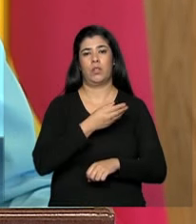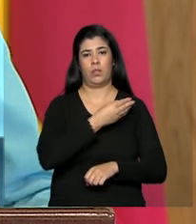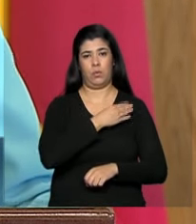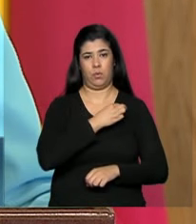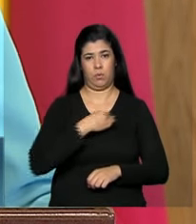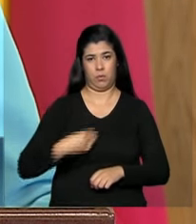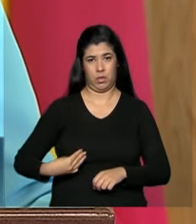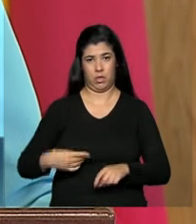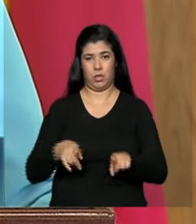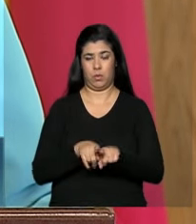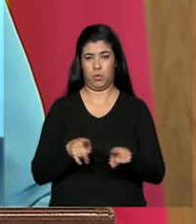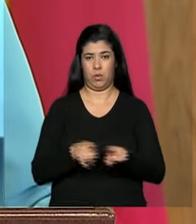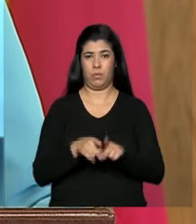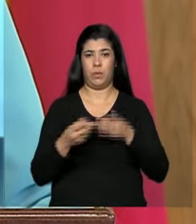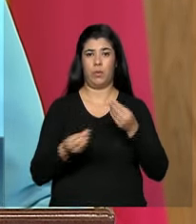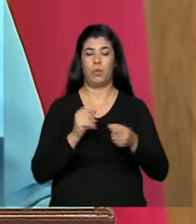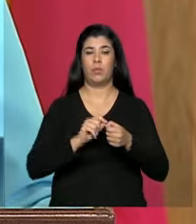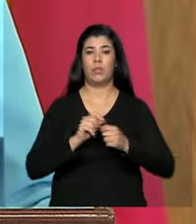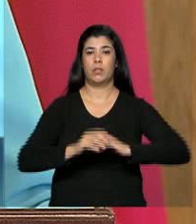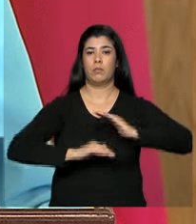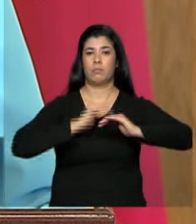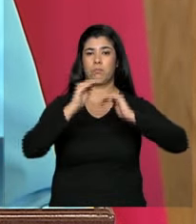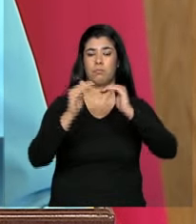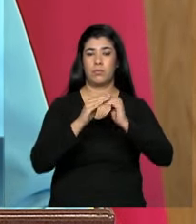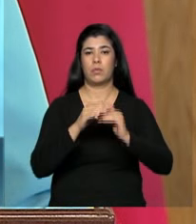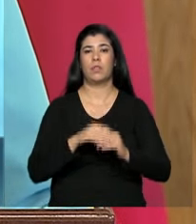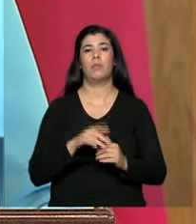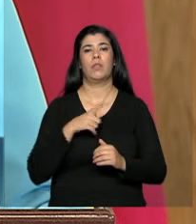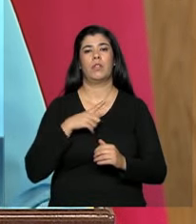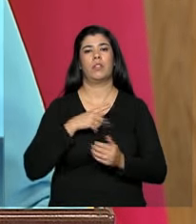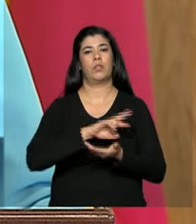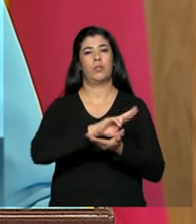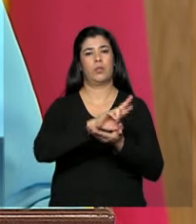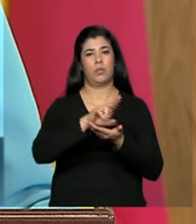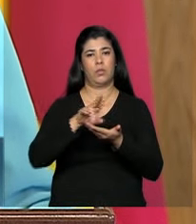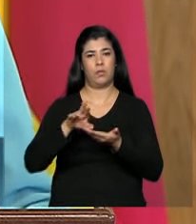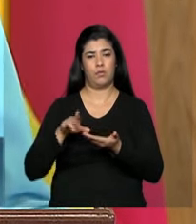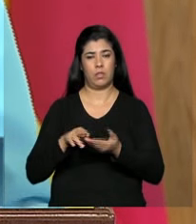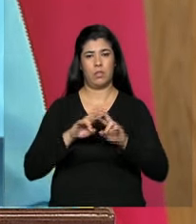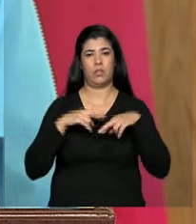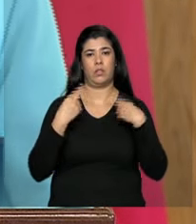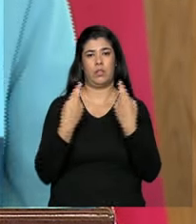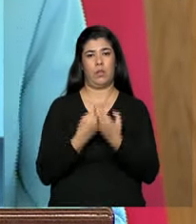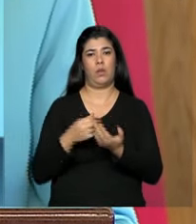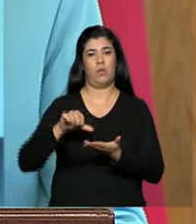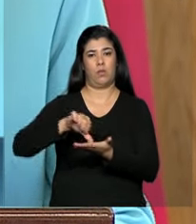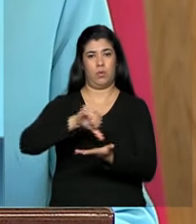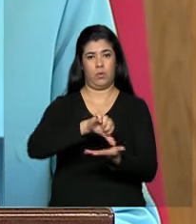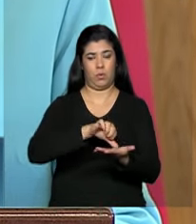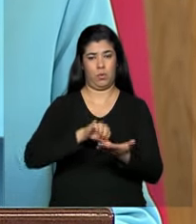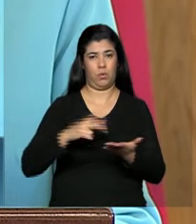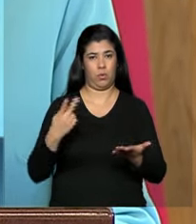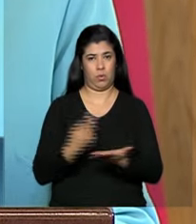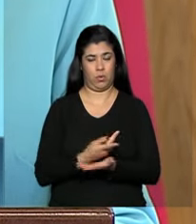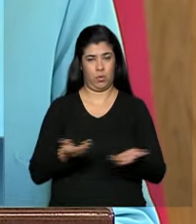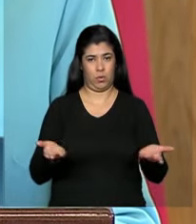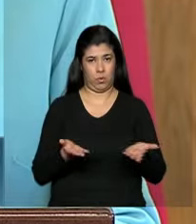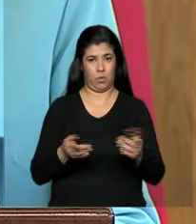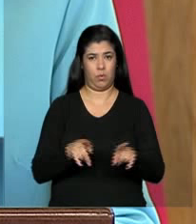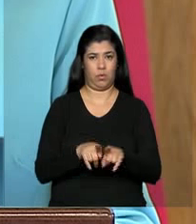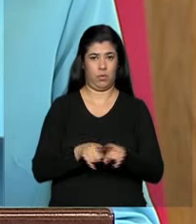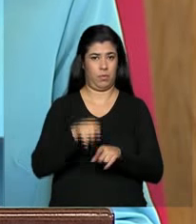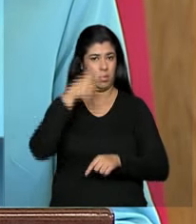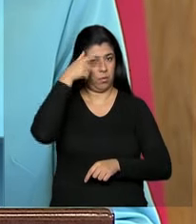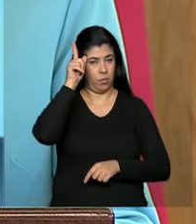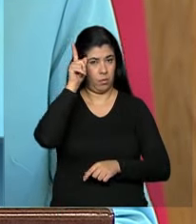os progressos obtidos nas múltiplas reuniões setoriais que mantiveram hoje e ontem.